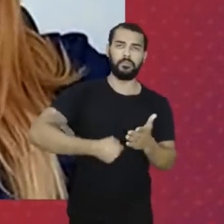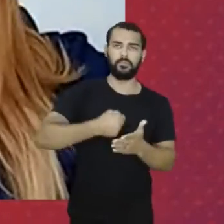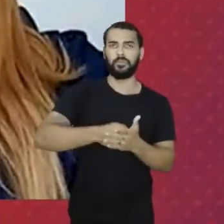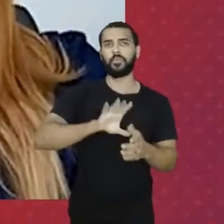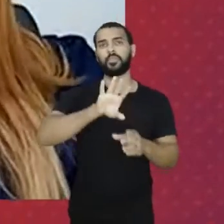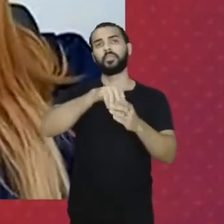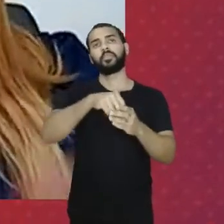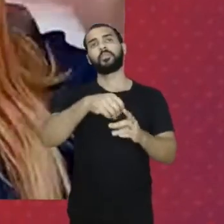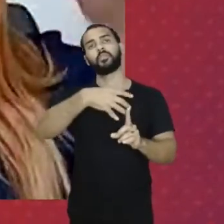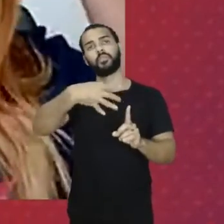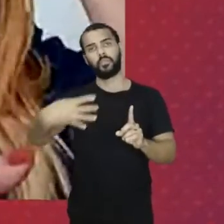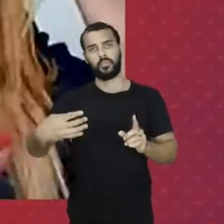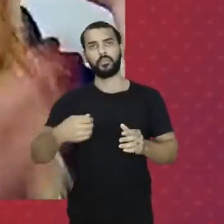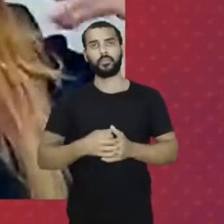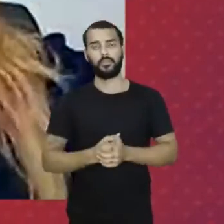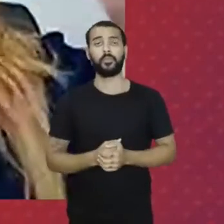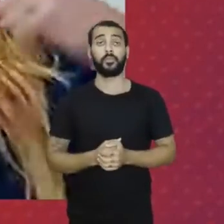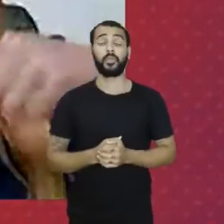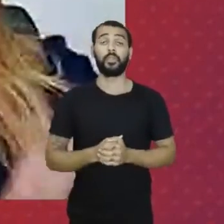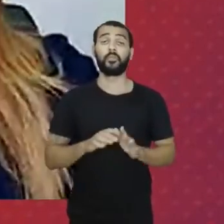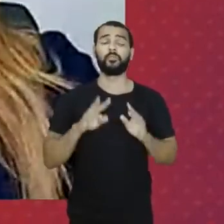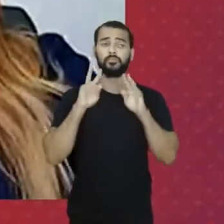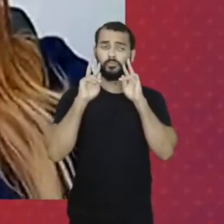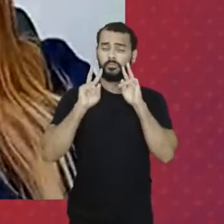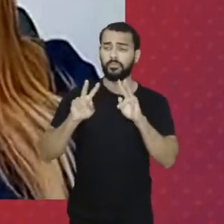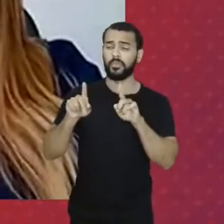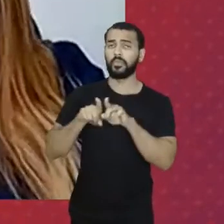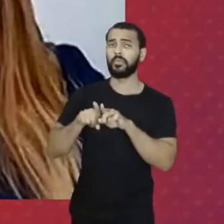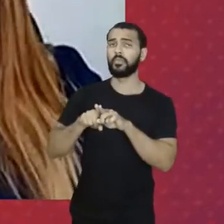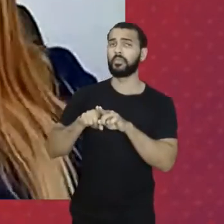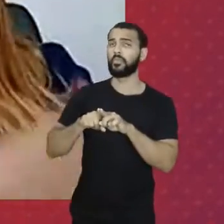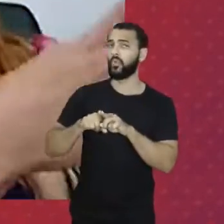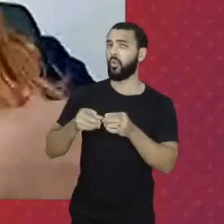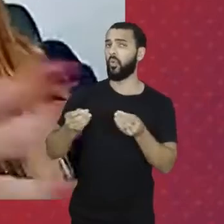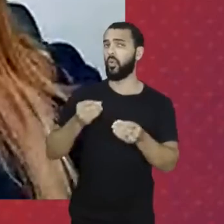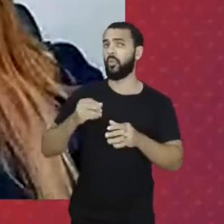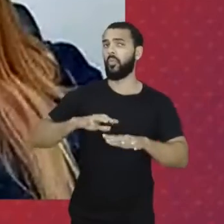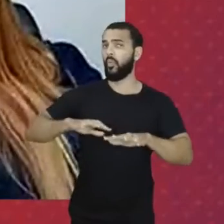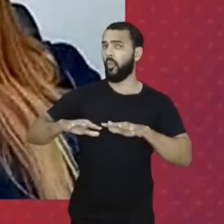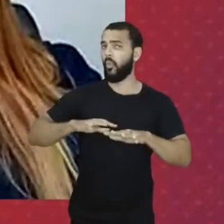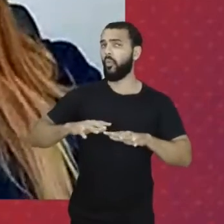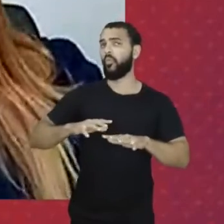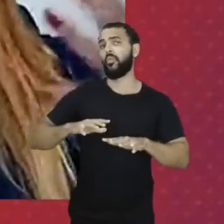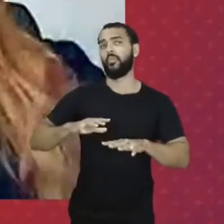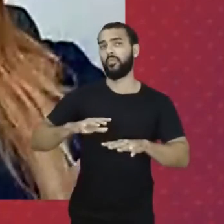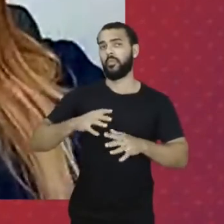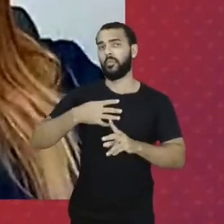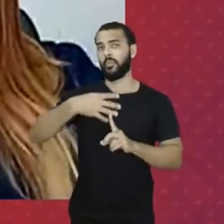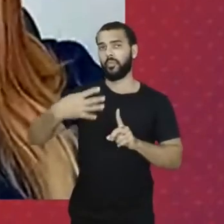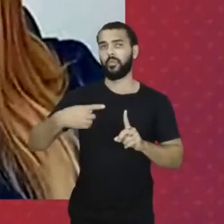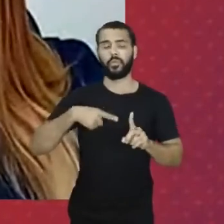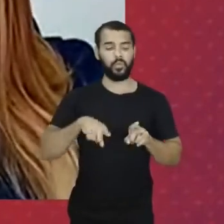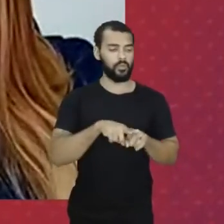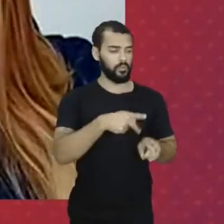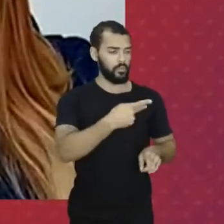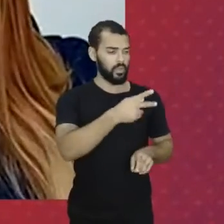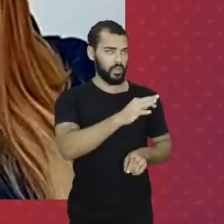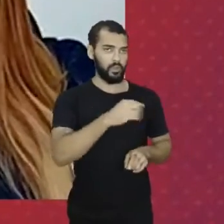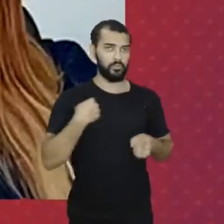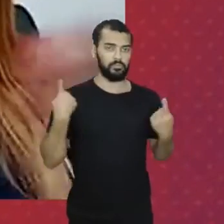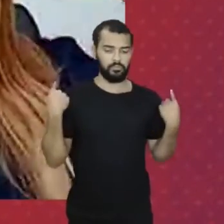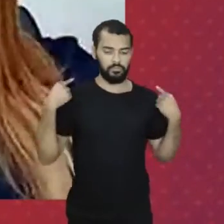LGBTQIA+. Né? Se a gente for olhar para a história do movimento LGBTQIA+, e a história do PT, elas estão